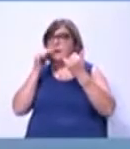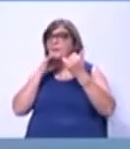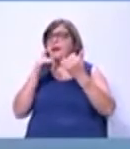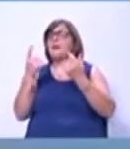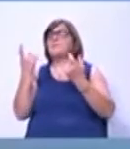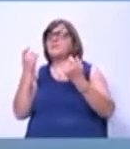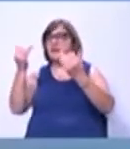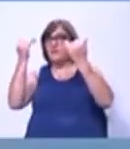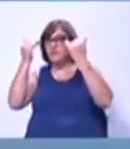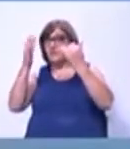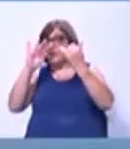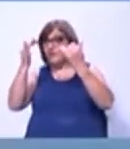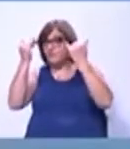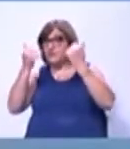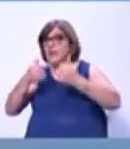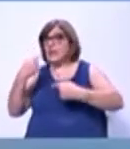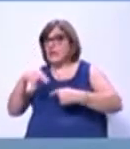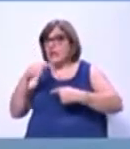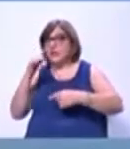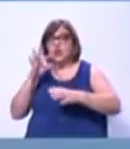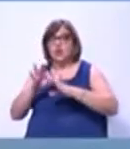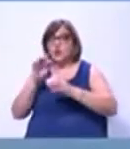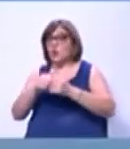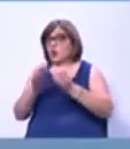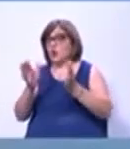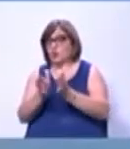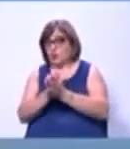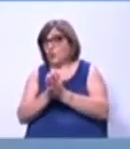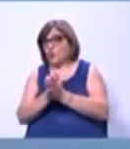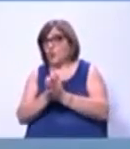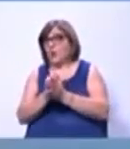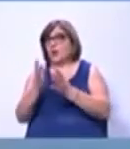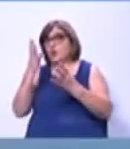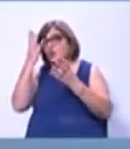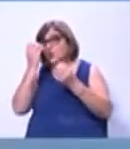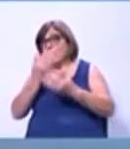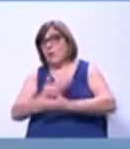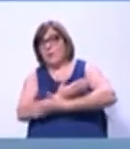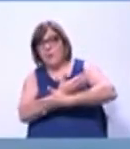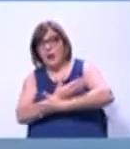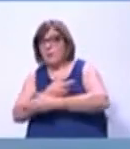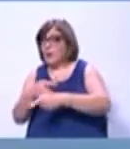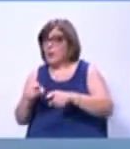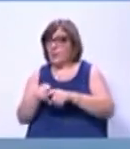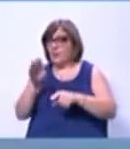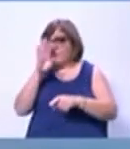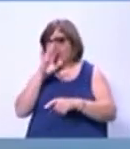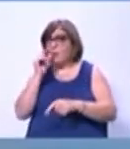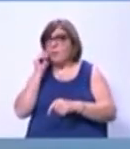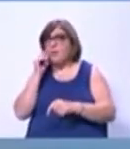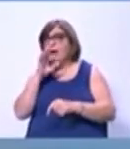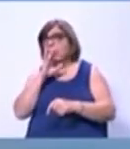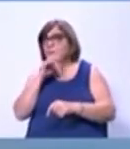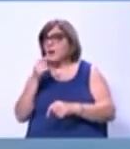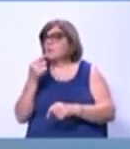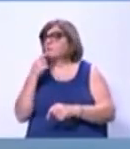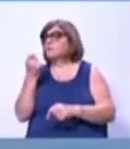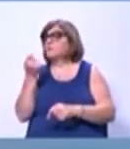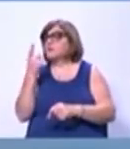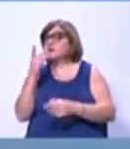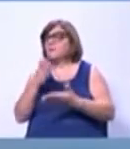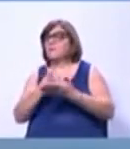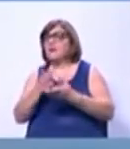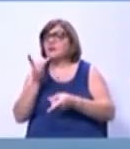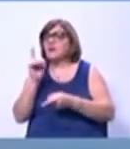escolhas nós vamos fazer em tudo em geral e no sono dos bebês também. Portanto, se os pais conseguirem perceber o que é que se